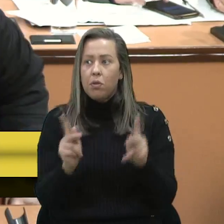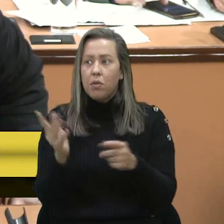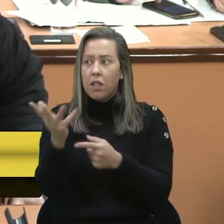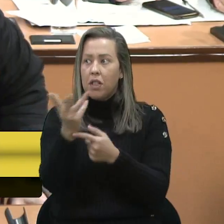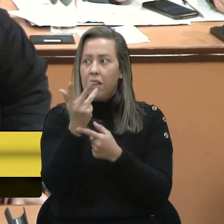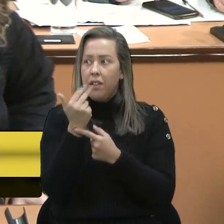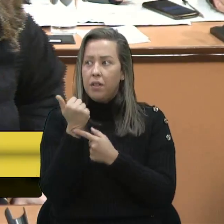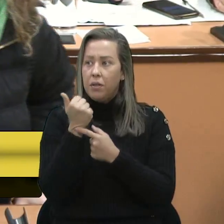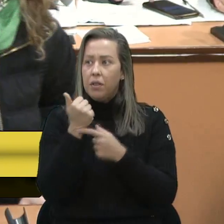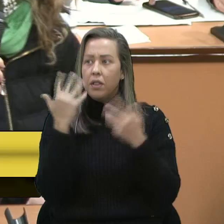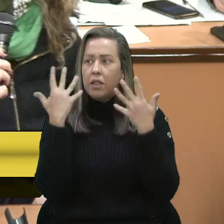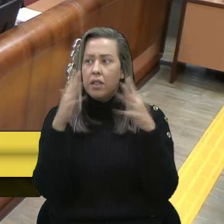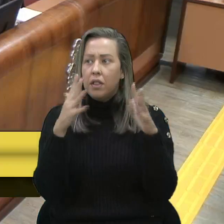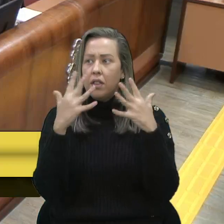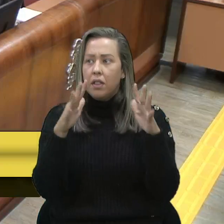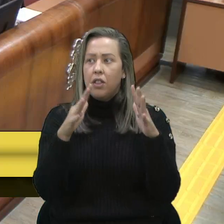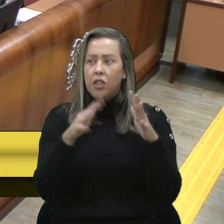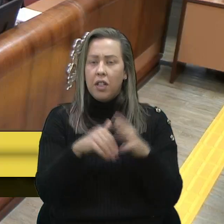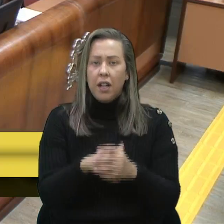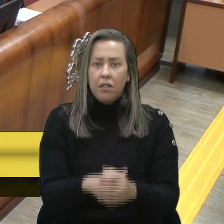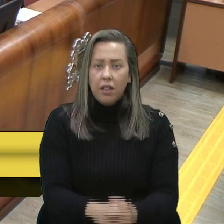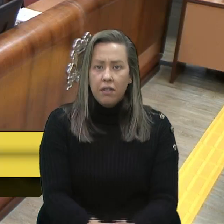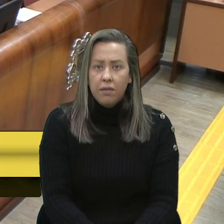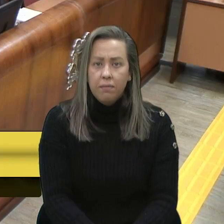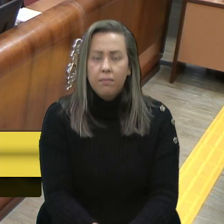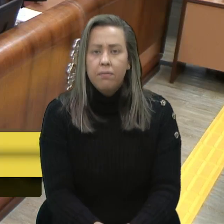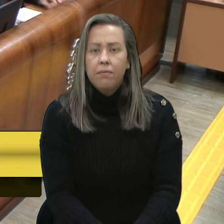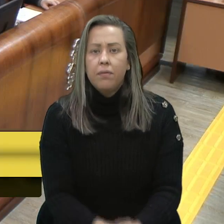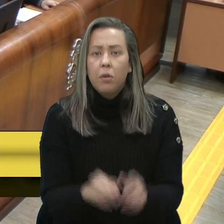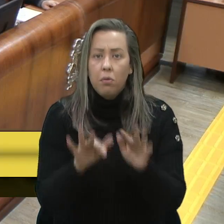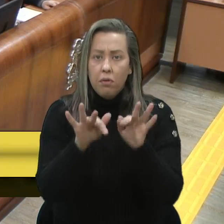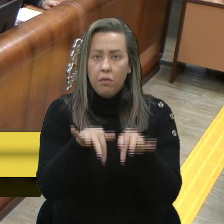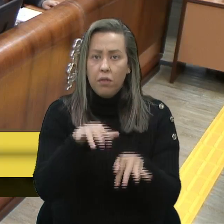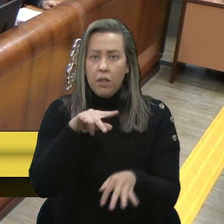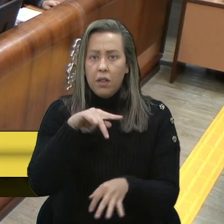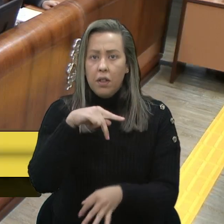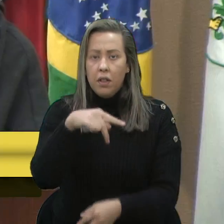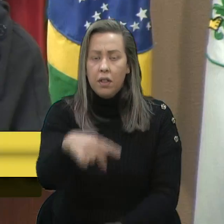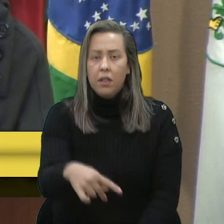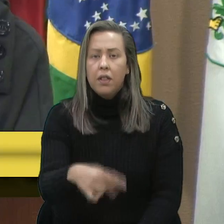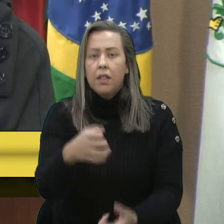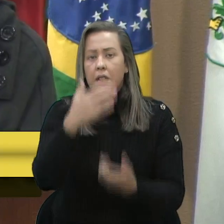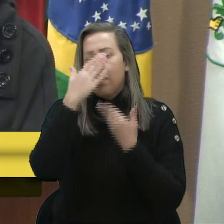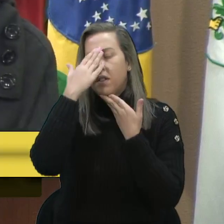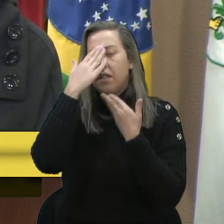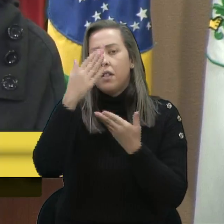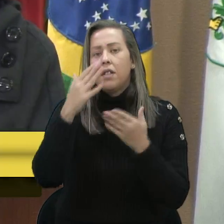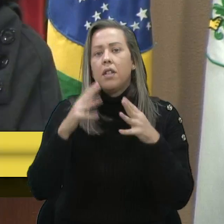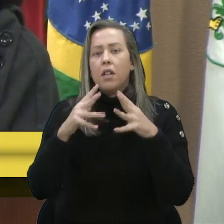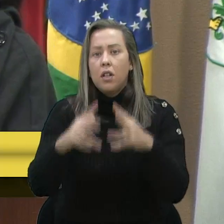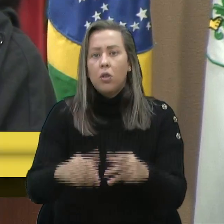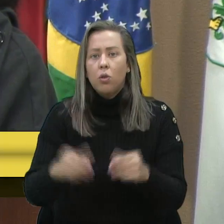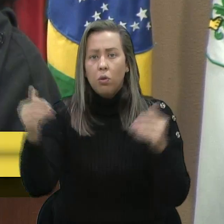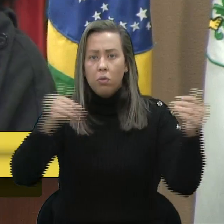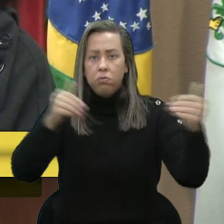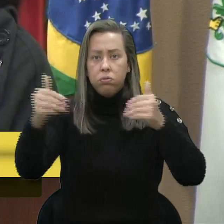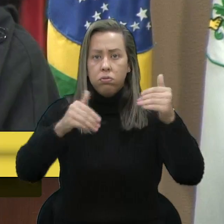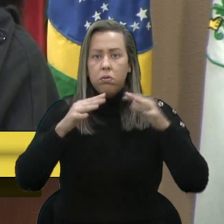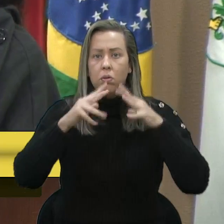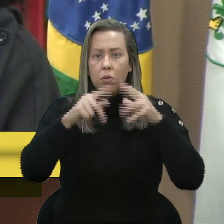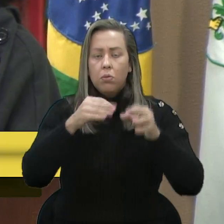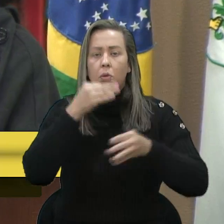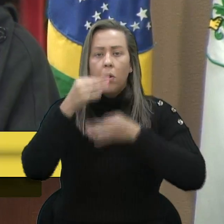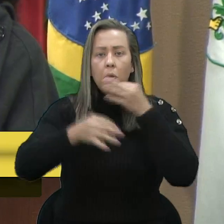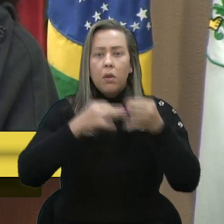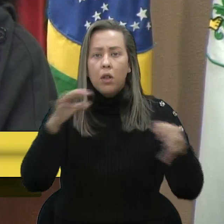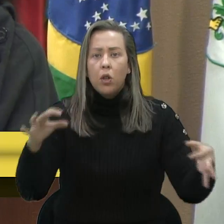possíveis. Parabéns, vereadora. Para concluir, senhor presidente, quero agradecer todos os apartes e dizer que é isso.